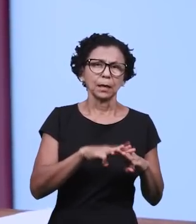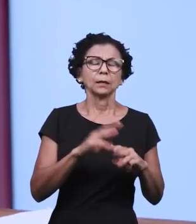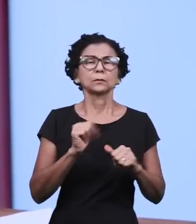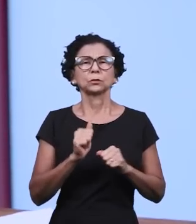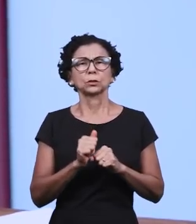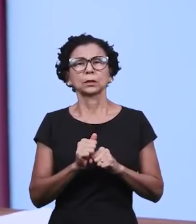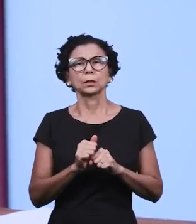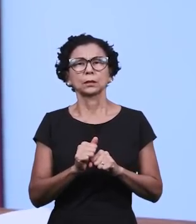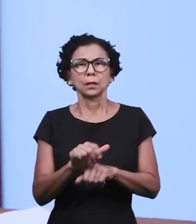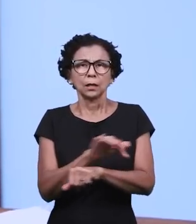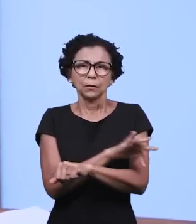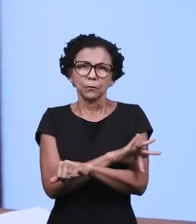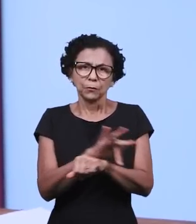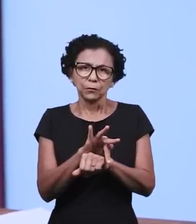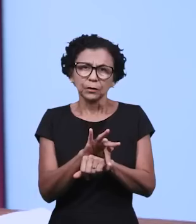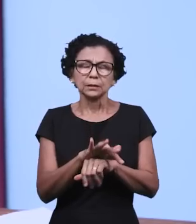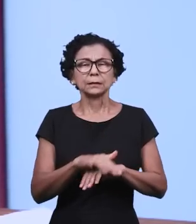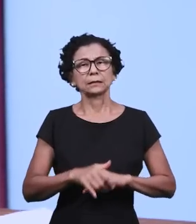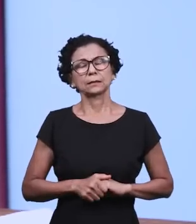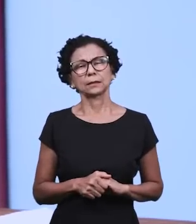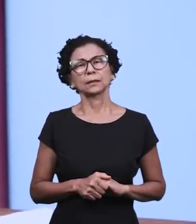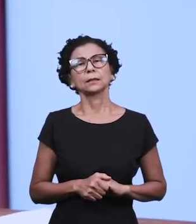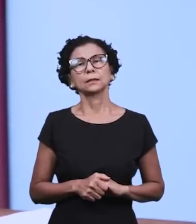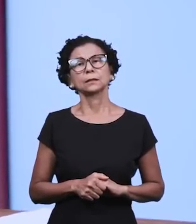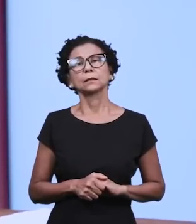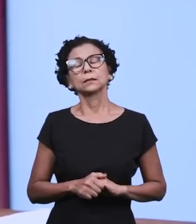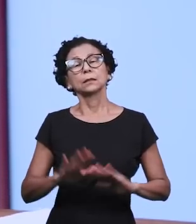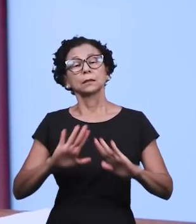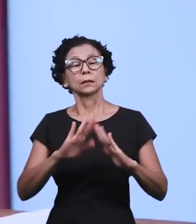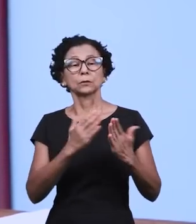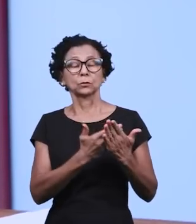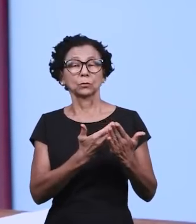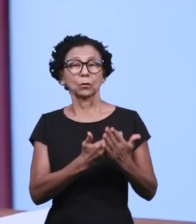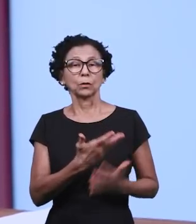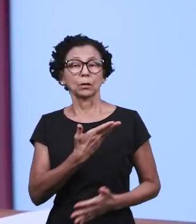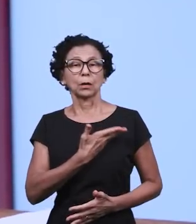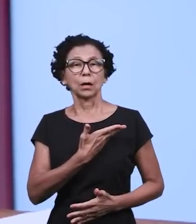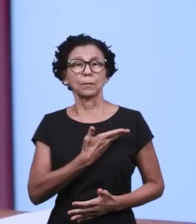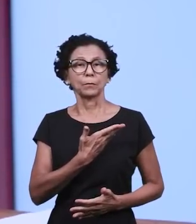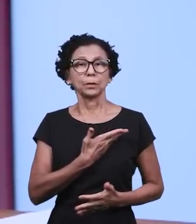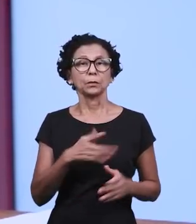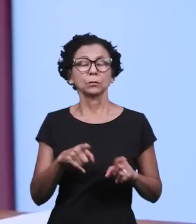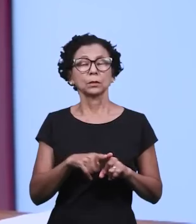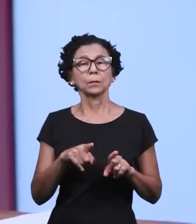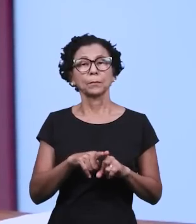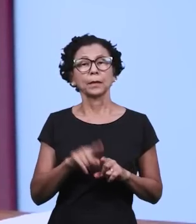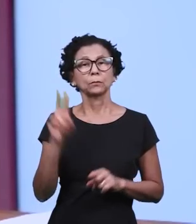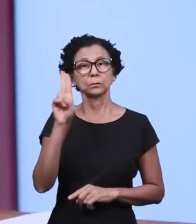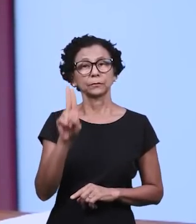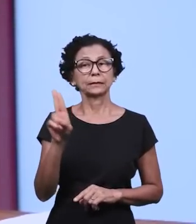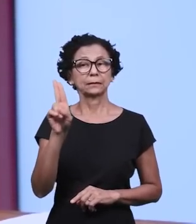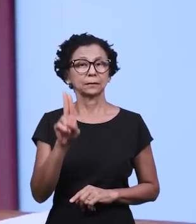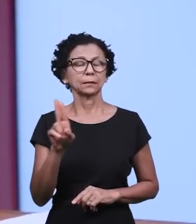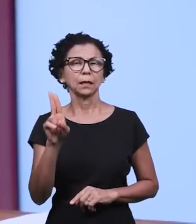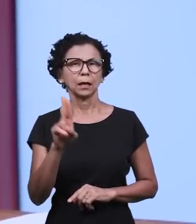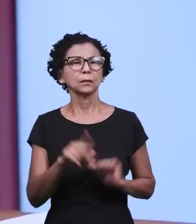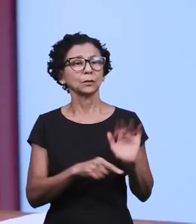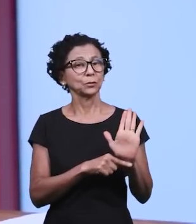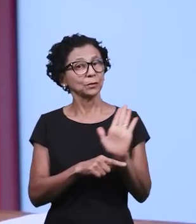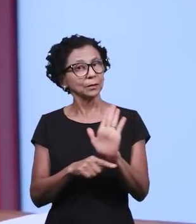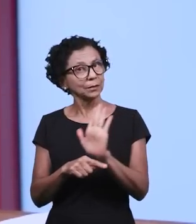te abençoarem, e amaldiçoarei os que te amaldiçoarem, e em ti